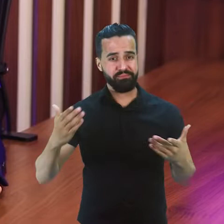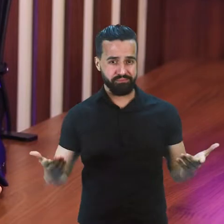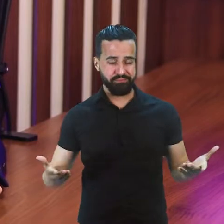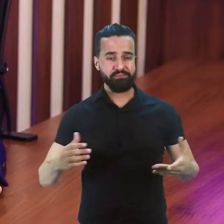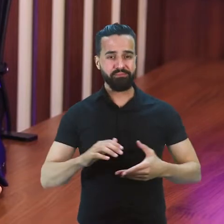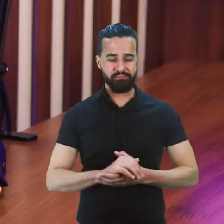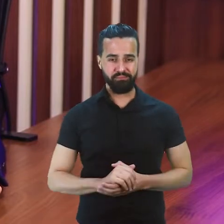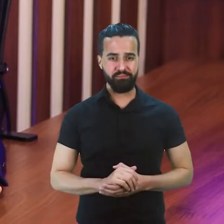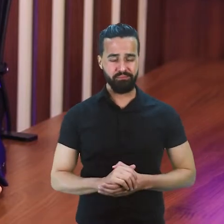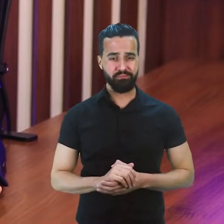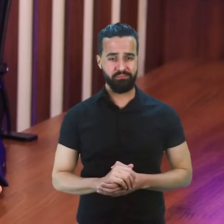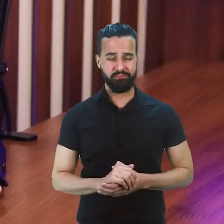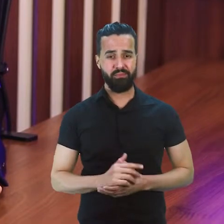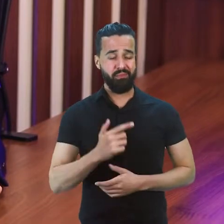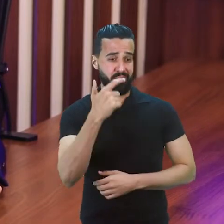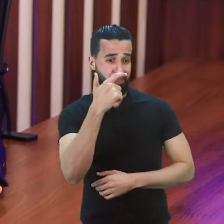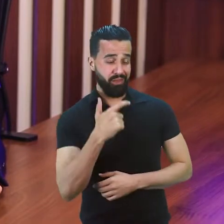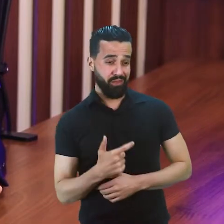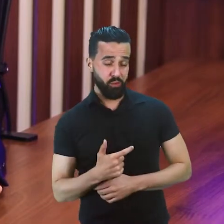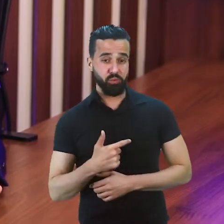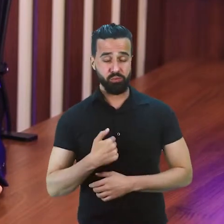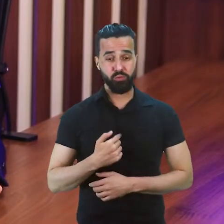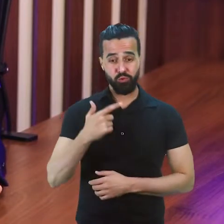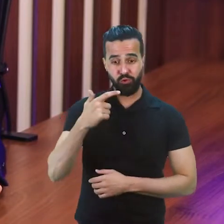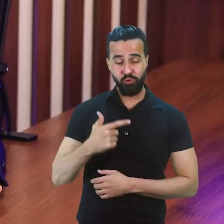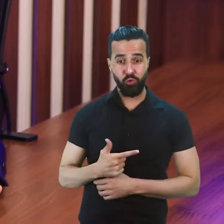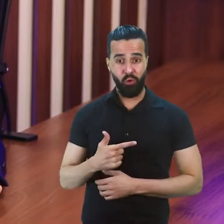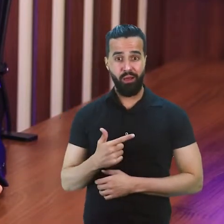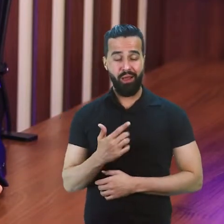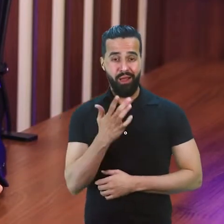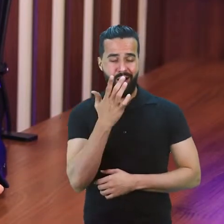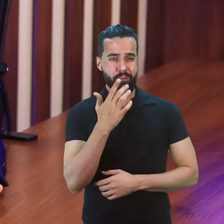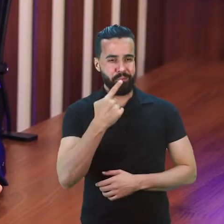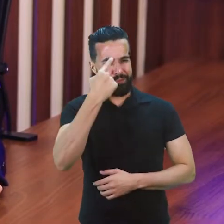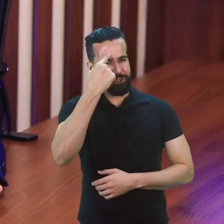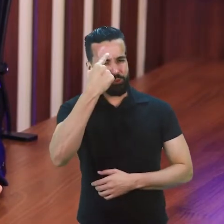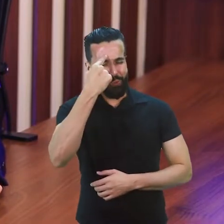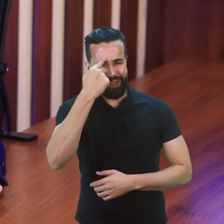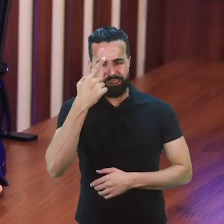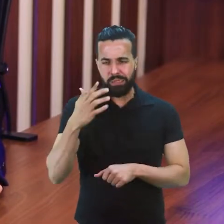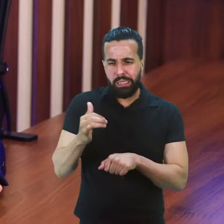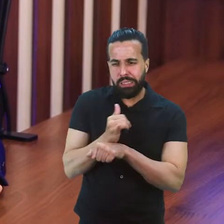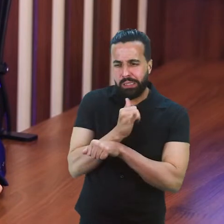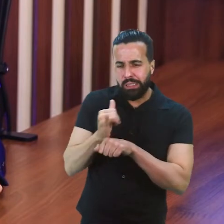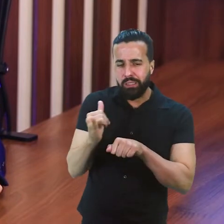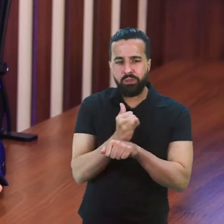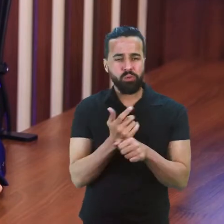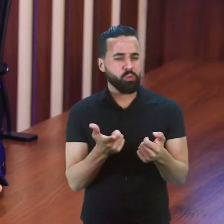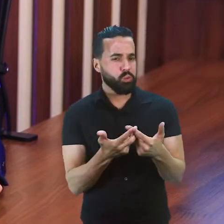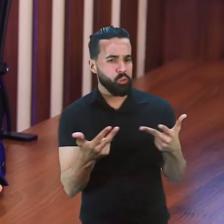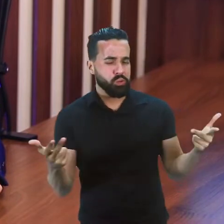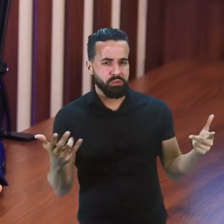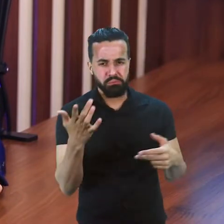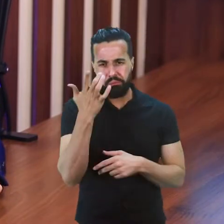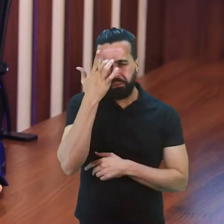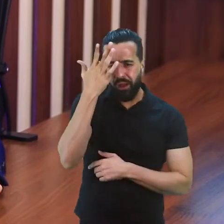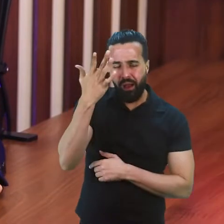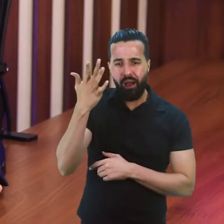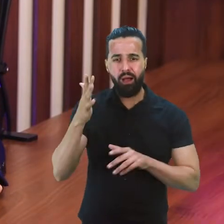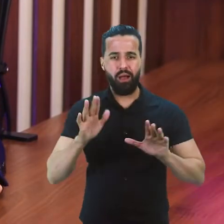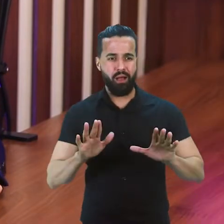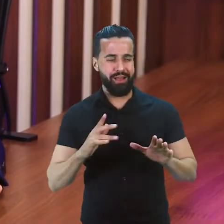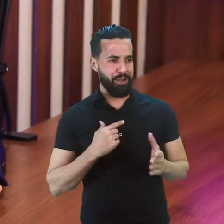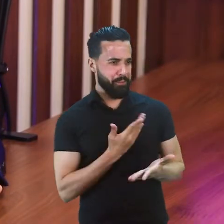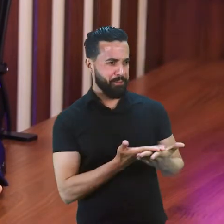eu tento ser muito objetivo com as coisas, sabe, Antônio? Eu não... Você não perde